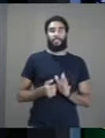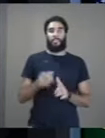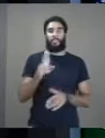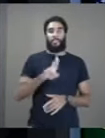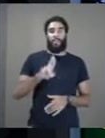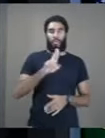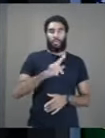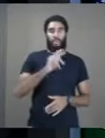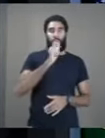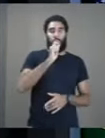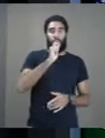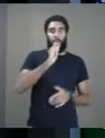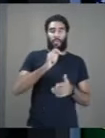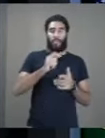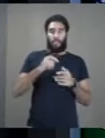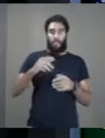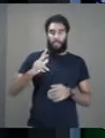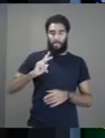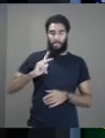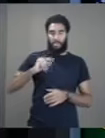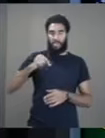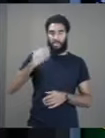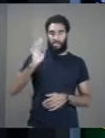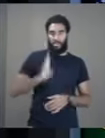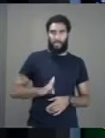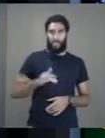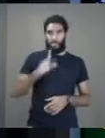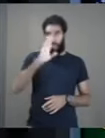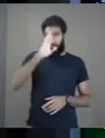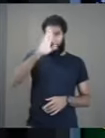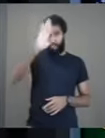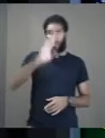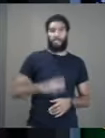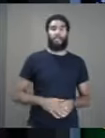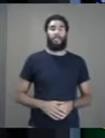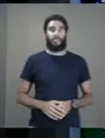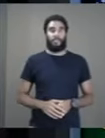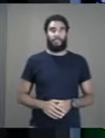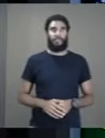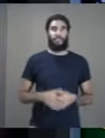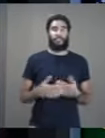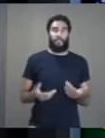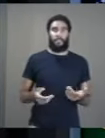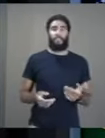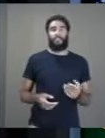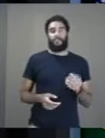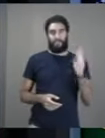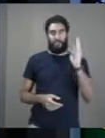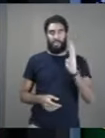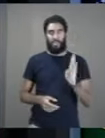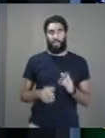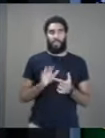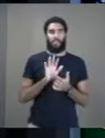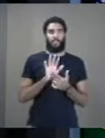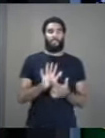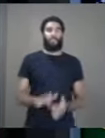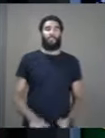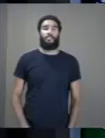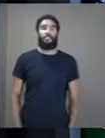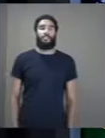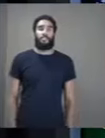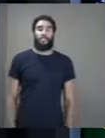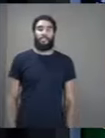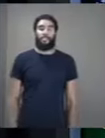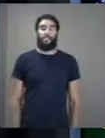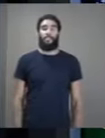uso pessoal no Brasil. Essa é a prioridade da Corte Suprema nossa. Trata-se de